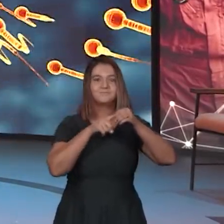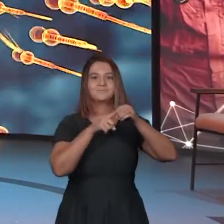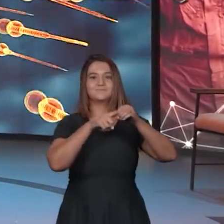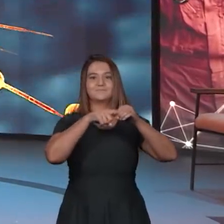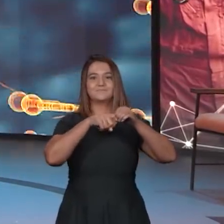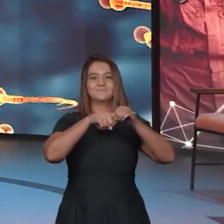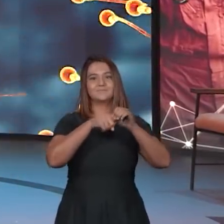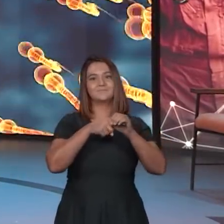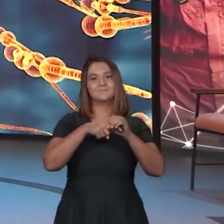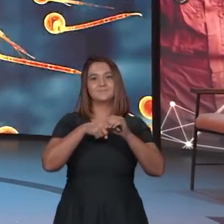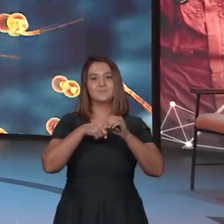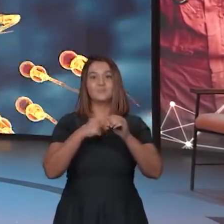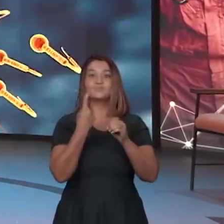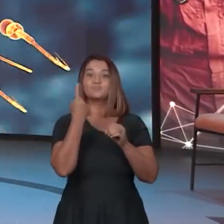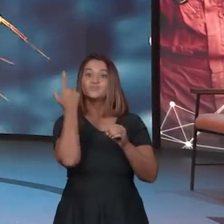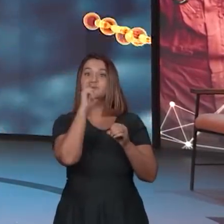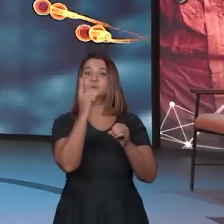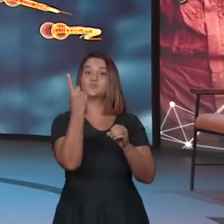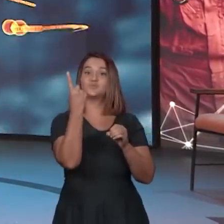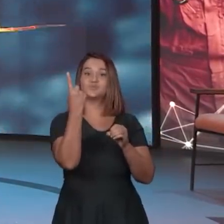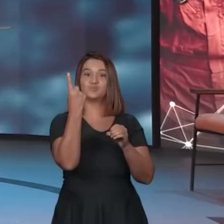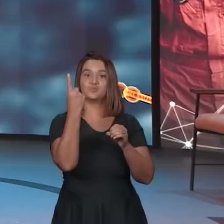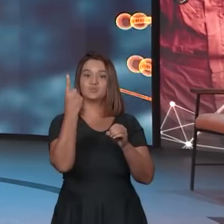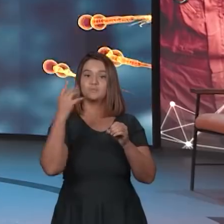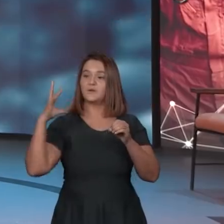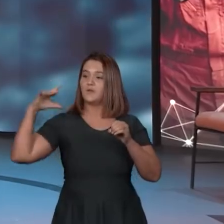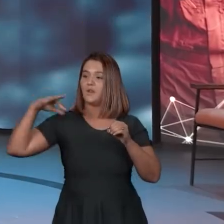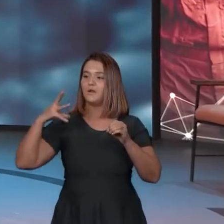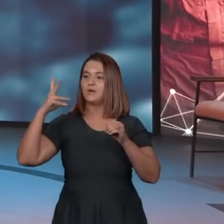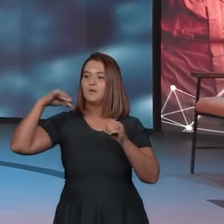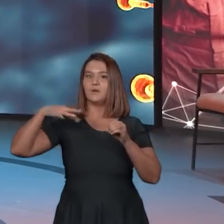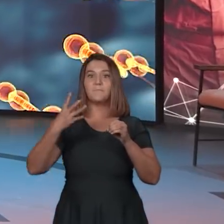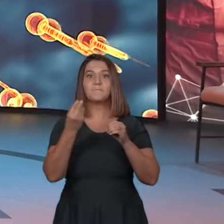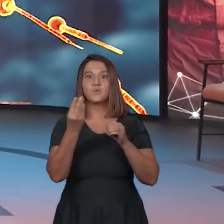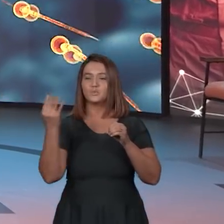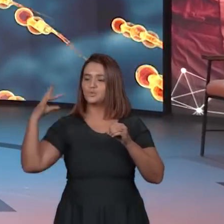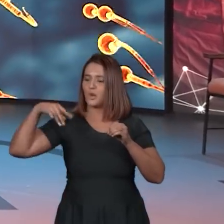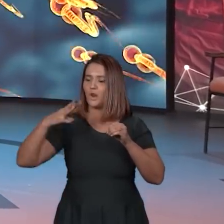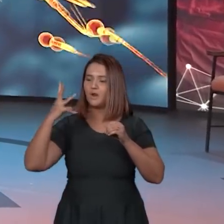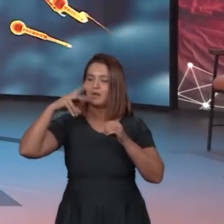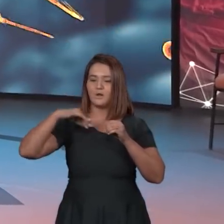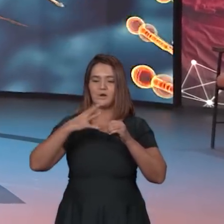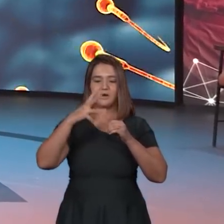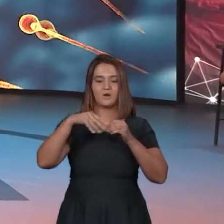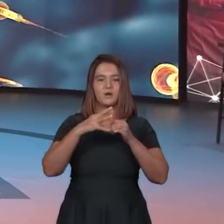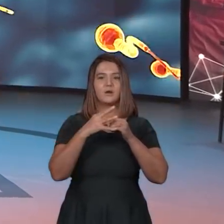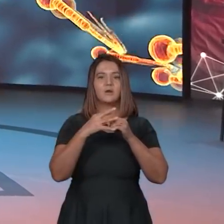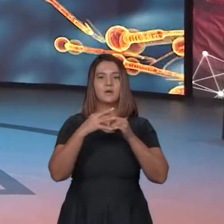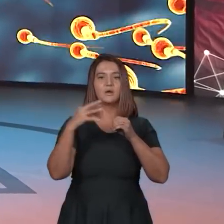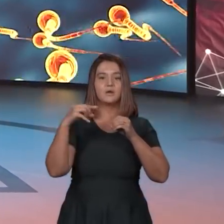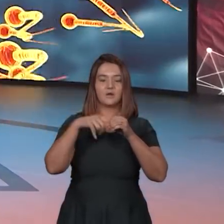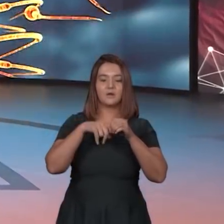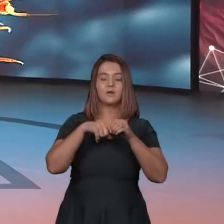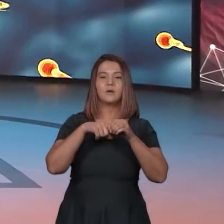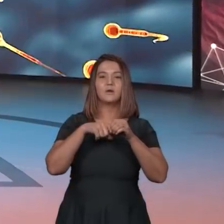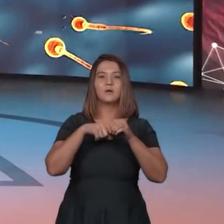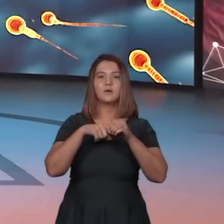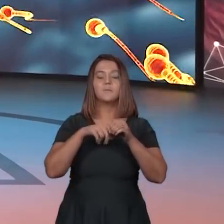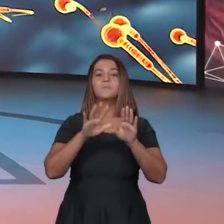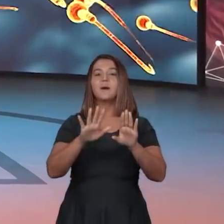Você talvez não parou para imaginar isto, mas você sabe quanto custaria para que você fosse